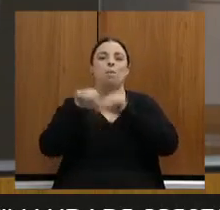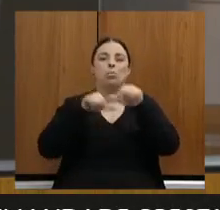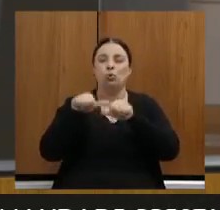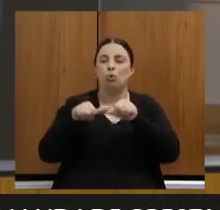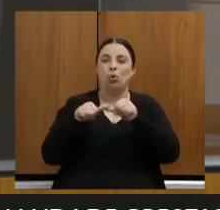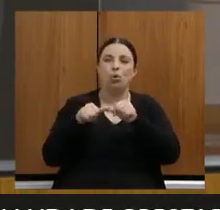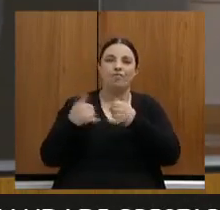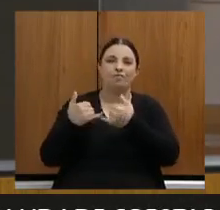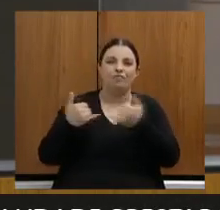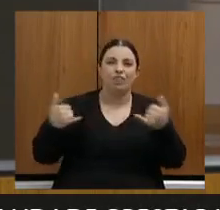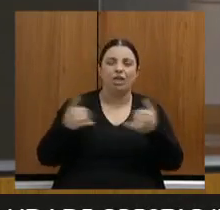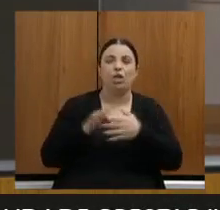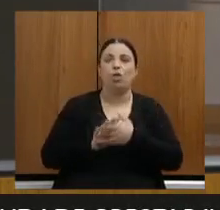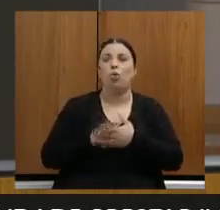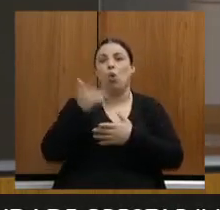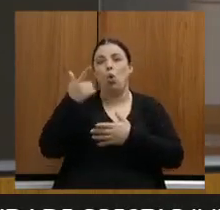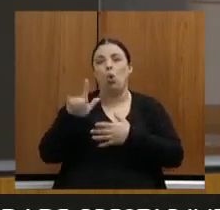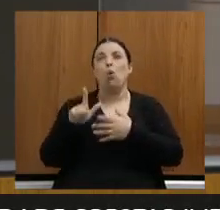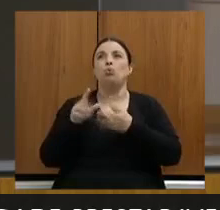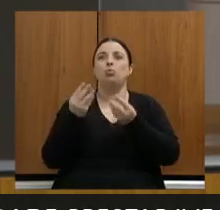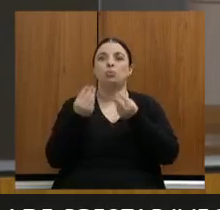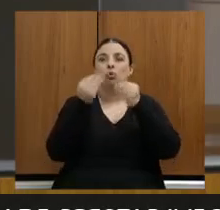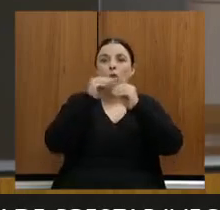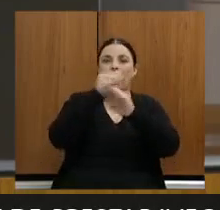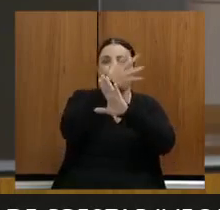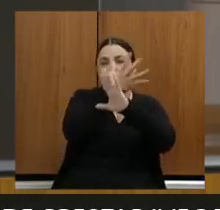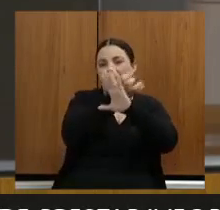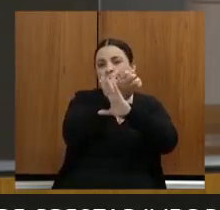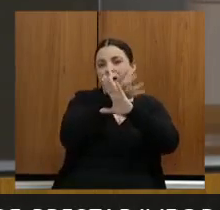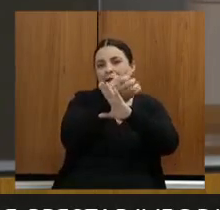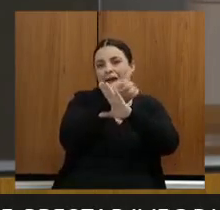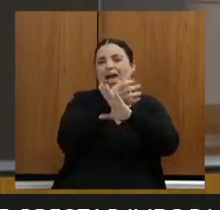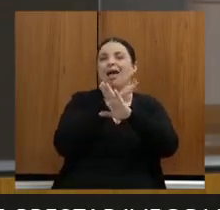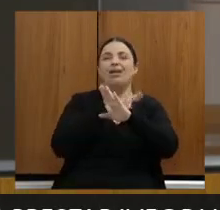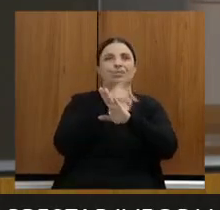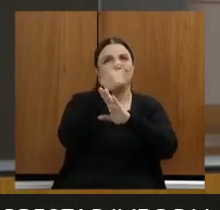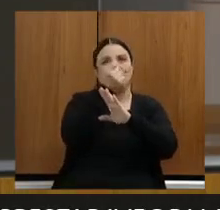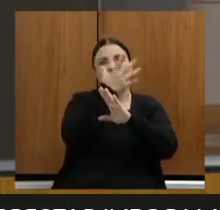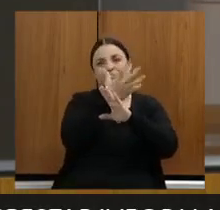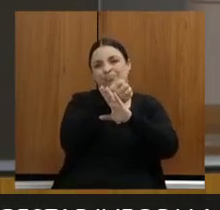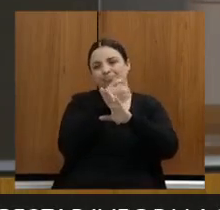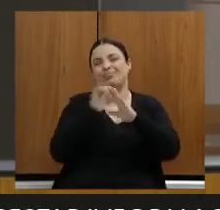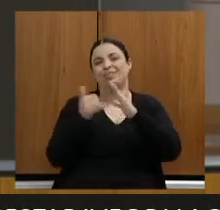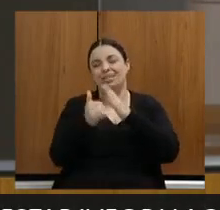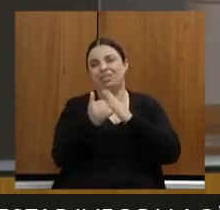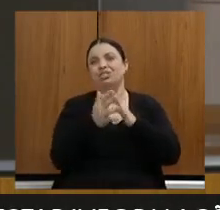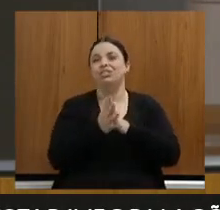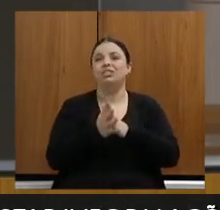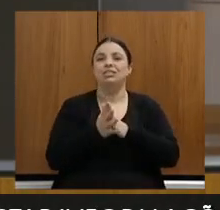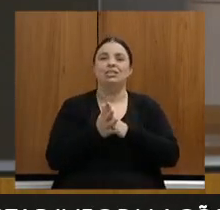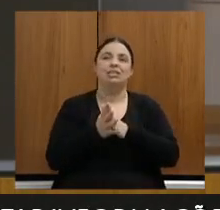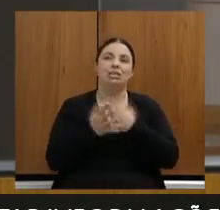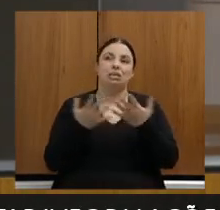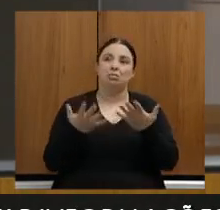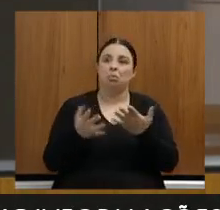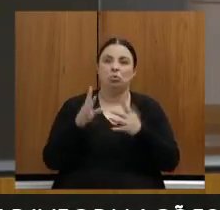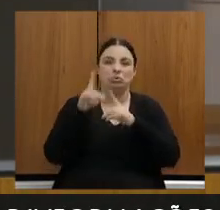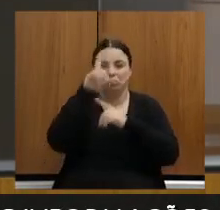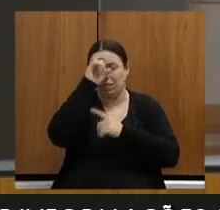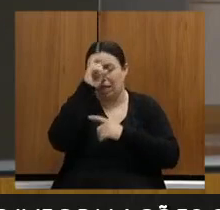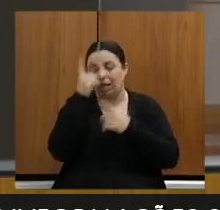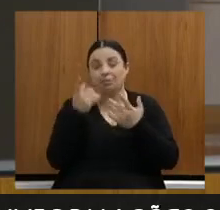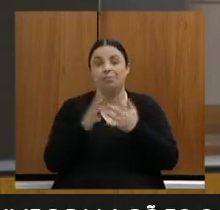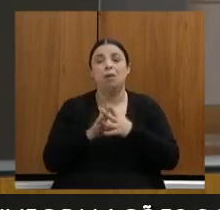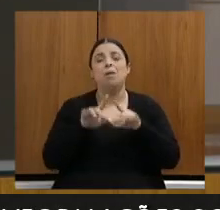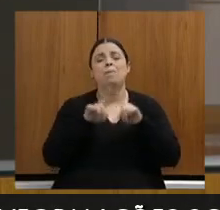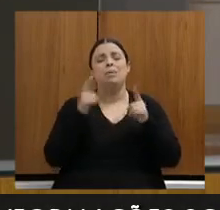começou a colocar placas fotovoltaicas para alimentação de instituições como também hospitais E aí eu penso o seguinte como